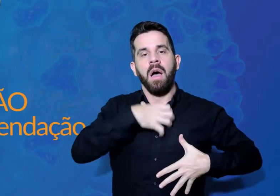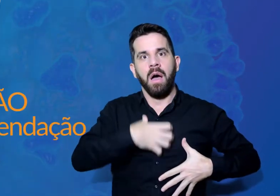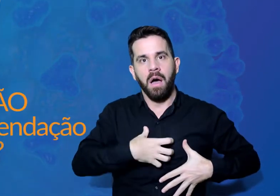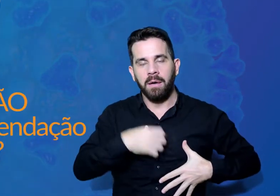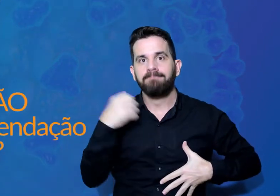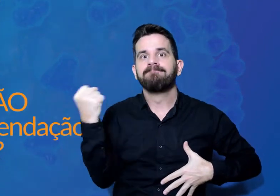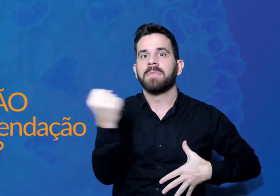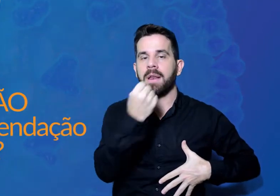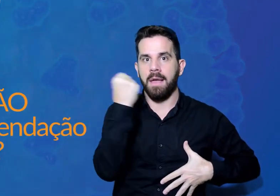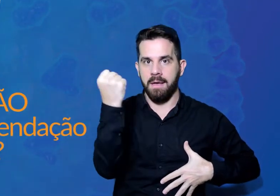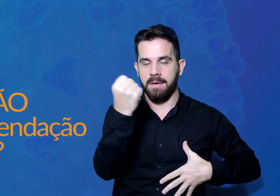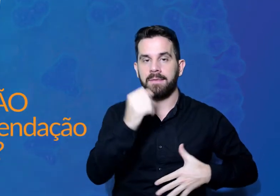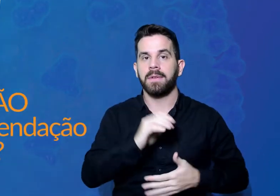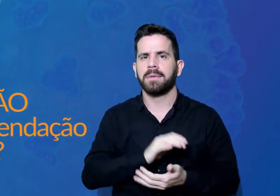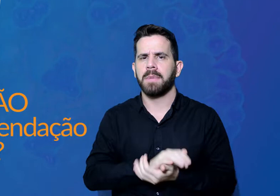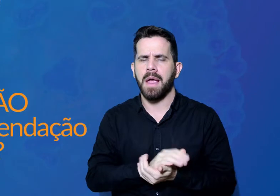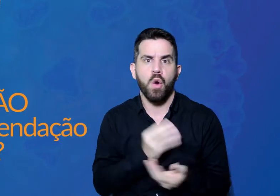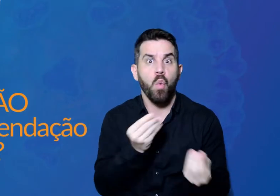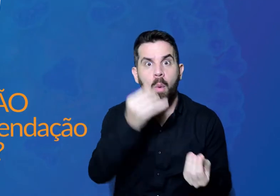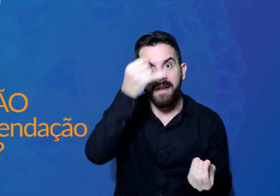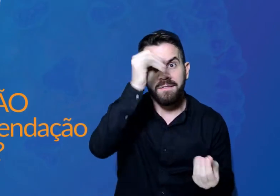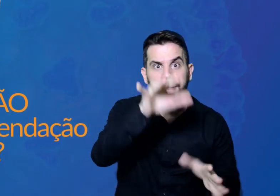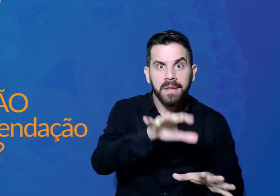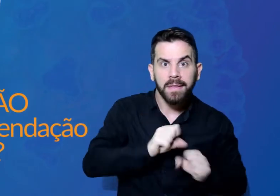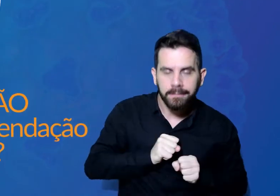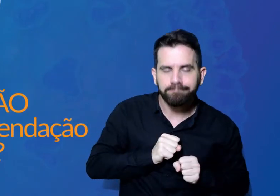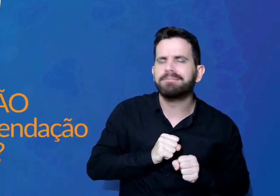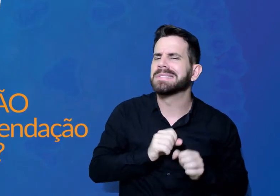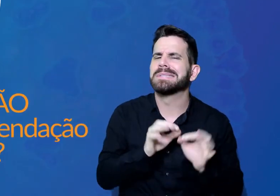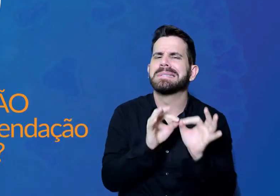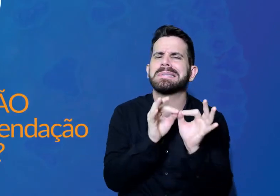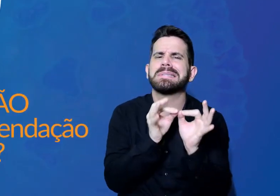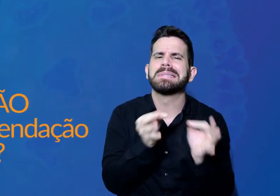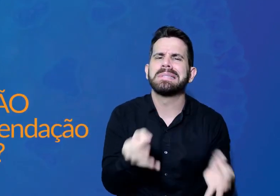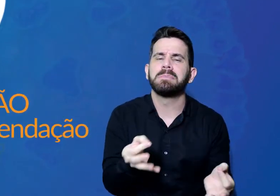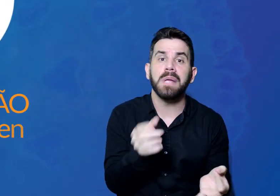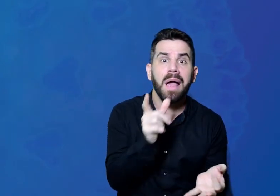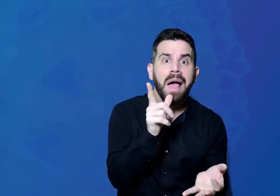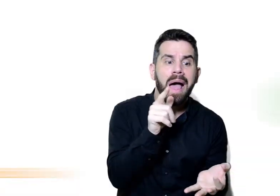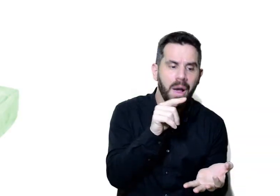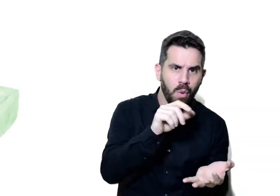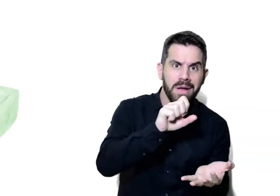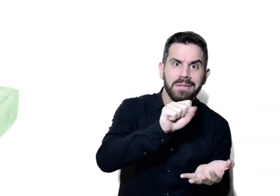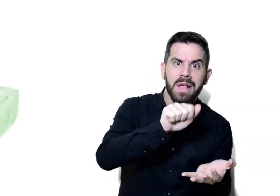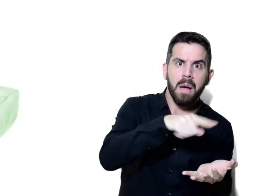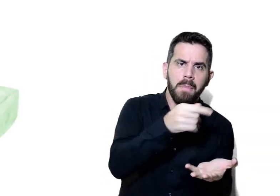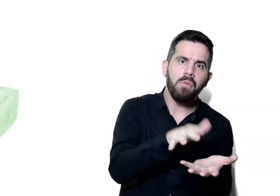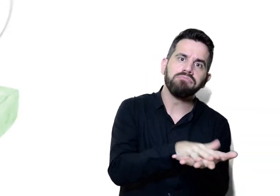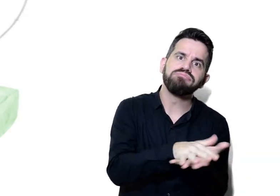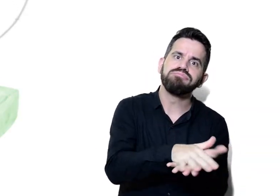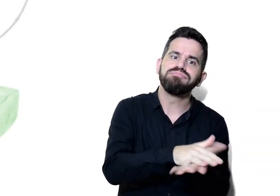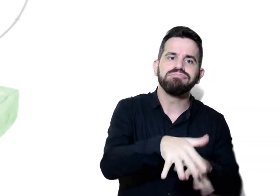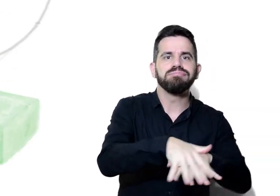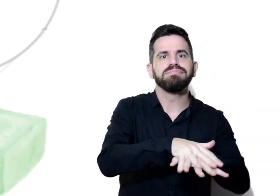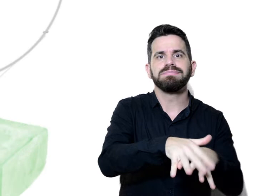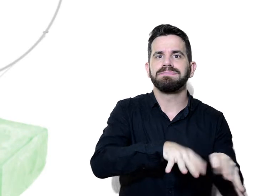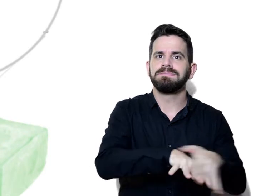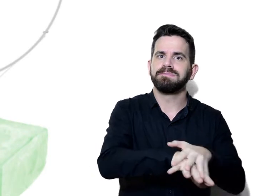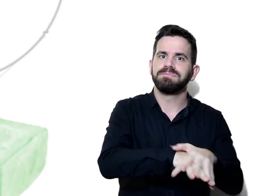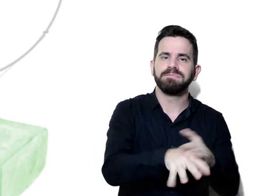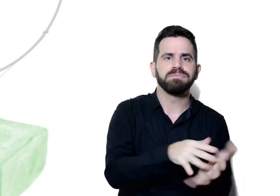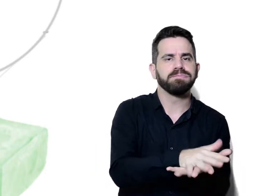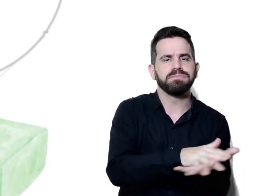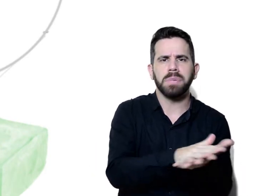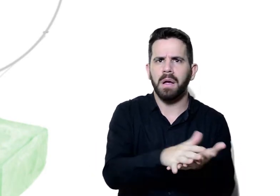as mãos por 20 segundos com água e sabão. Por que essa recomendação é tão eficaz? O segredo está na composição química